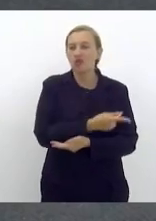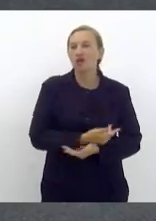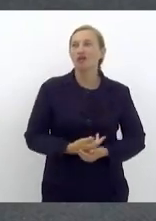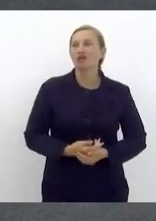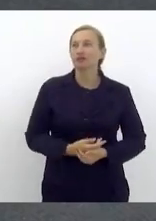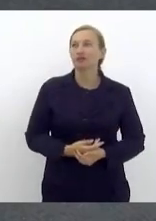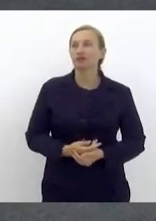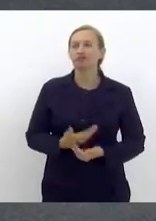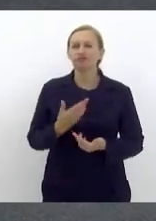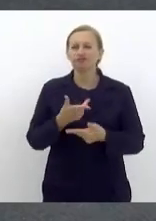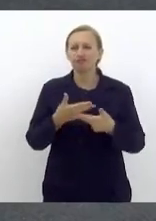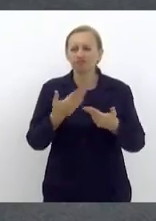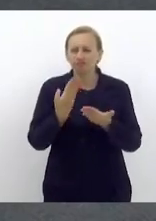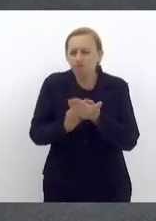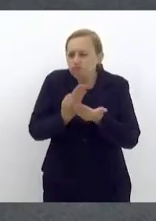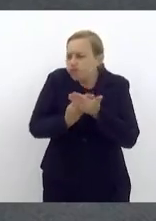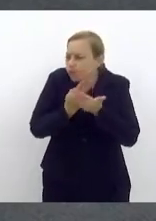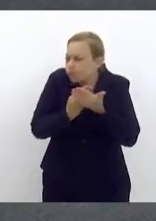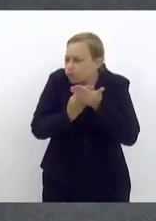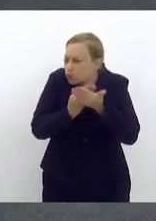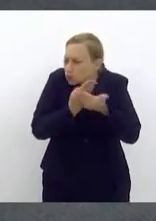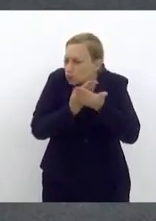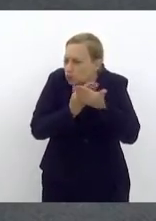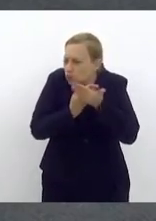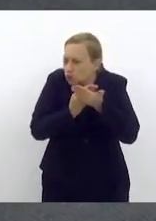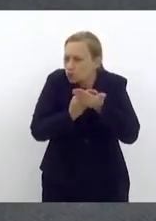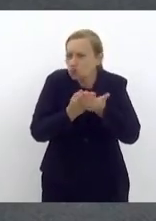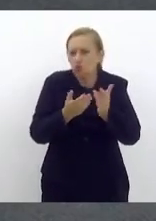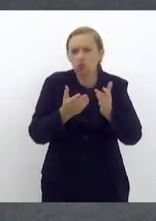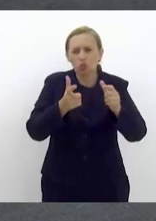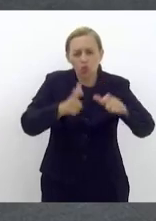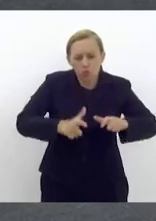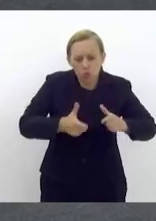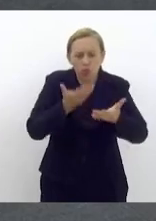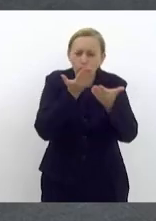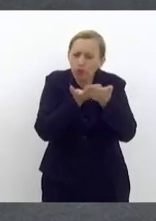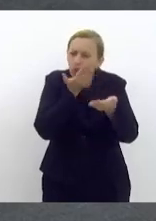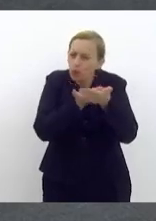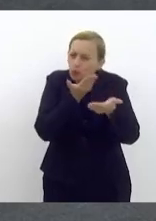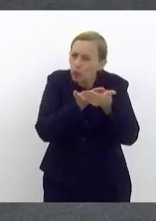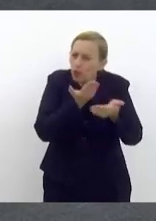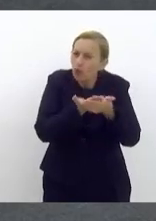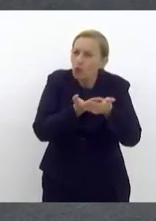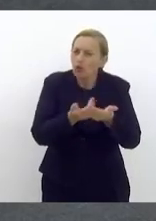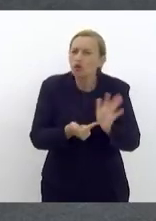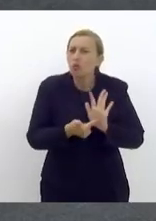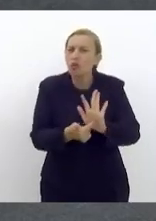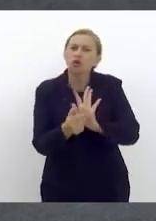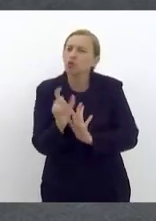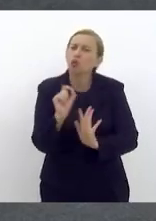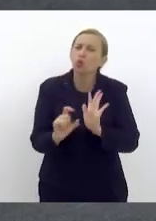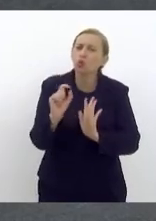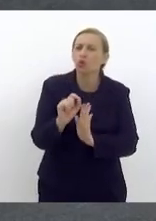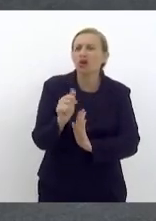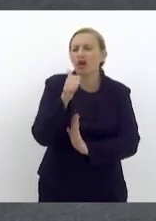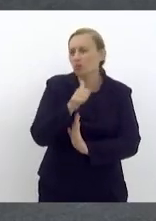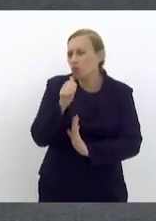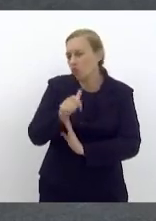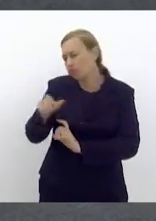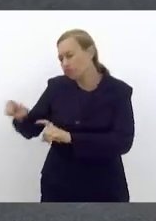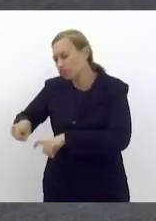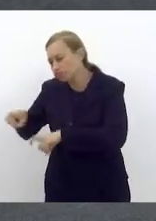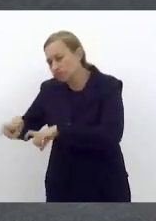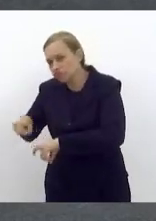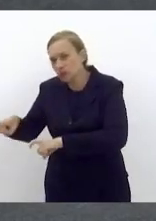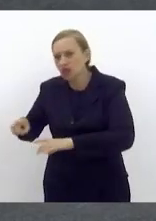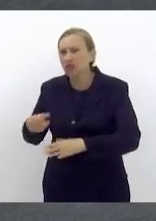muitos estudos, né, muitos centros de estudos que revelam que as mulheres no campo, em